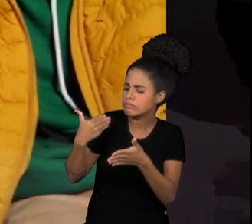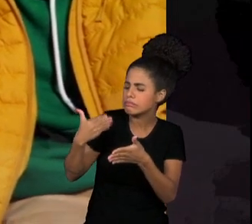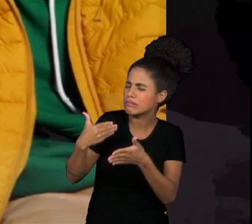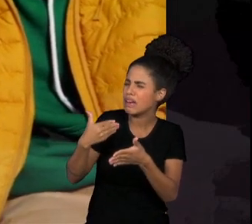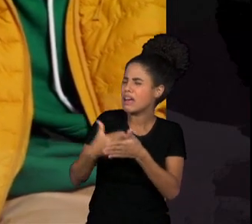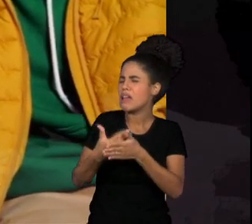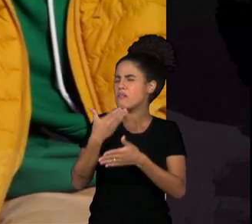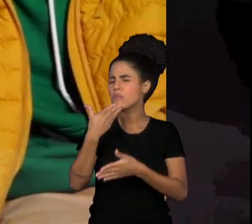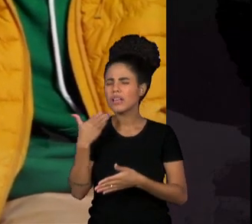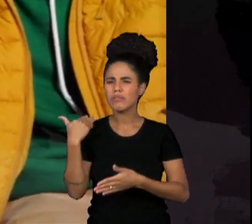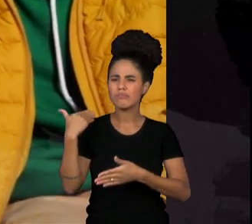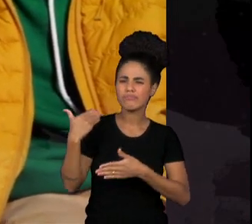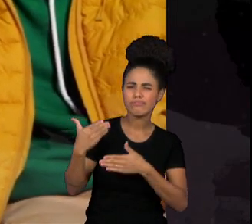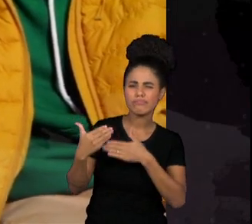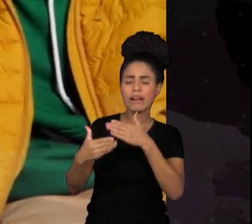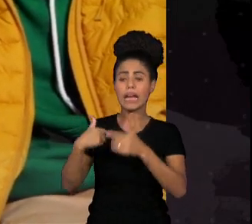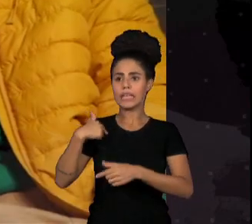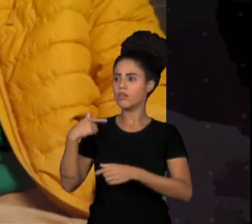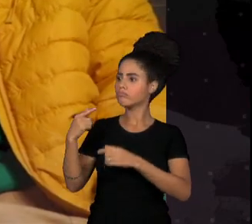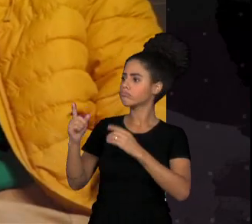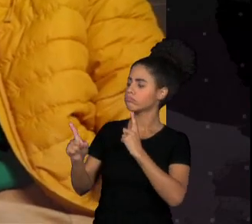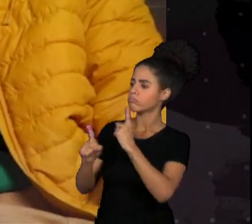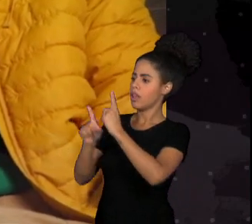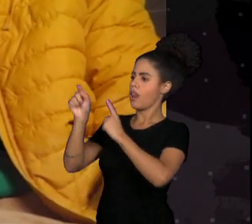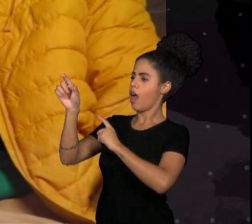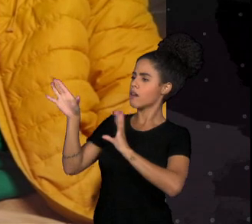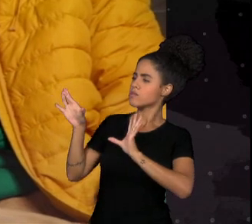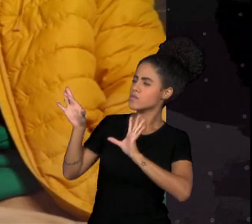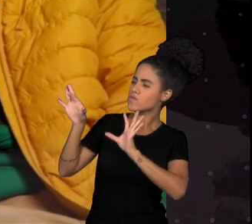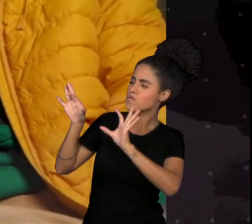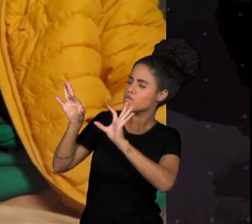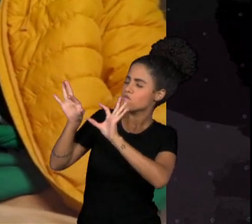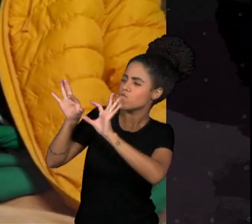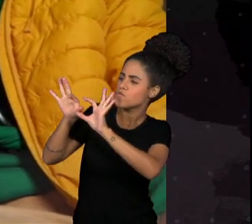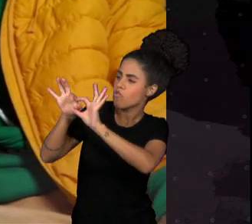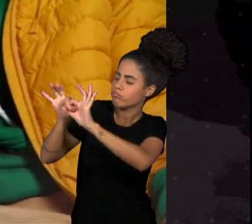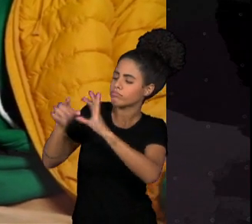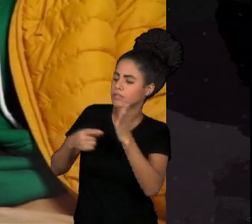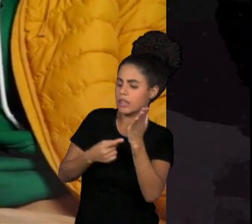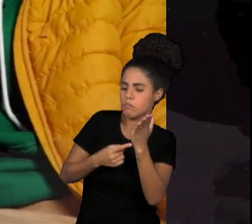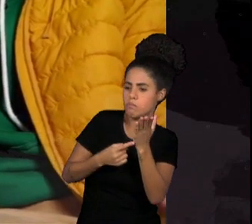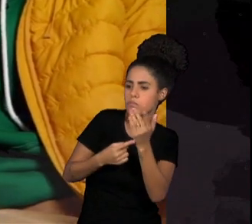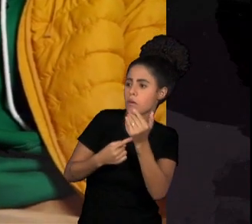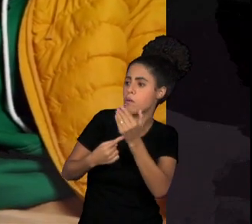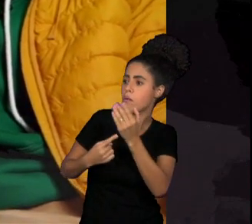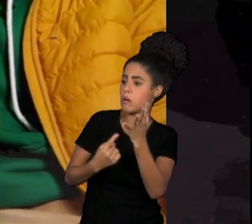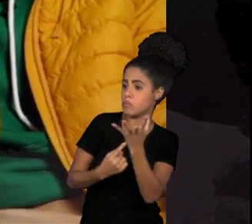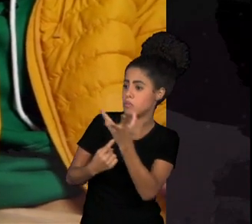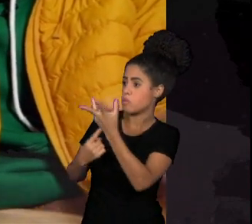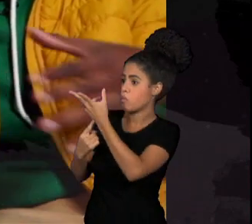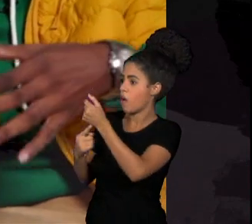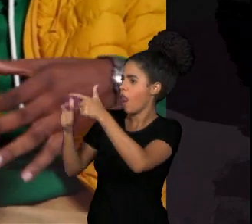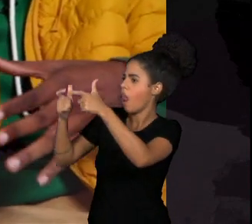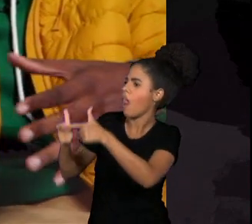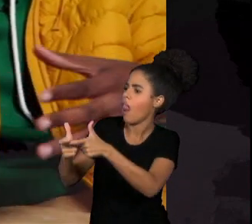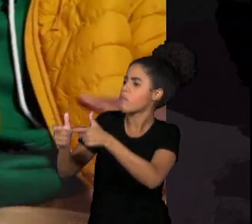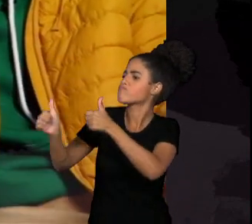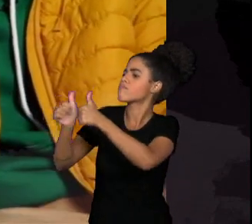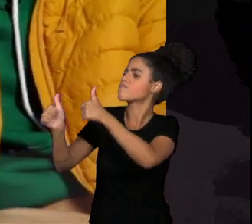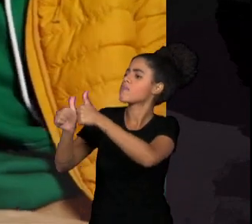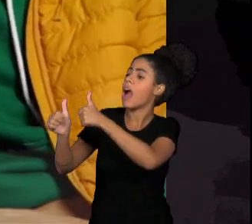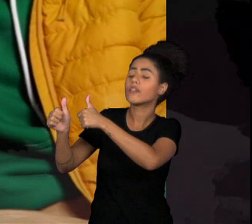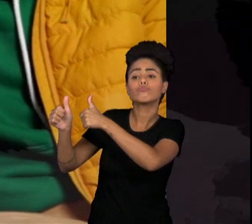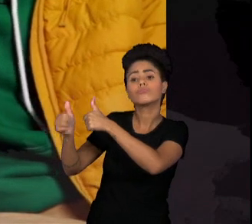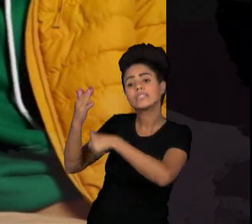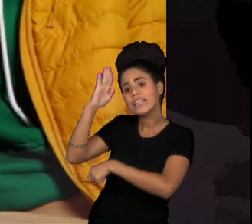das fluências. E chegando lá, eu me conectei com artistas de Senegal, né, de Dakar, que foi o primeiro país que eu